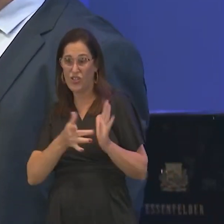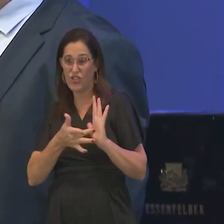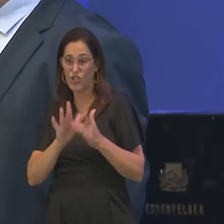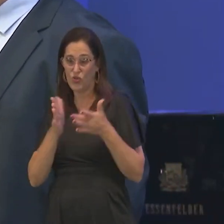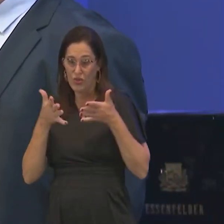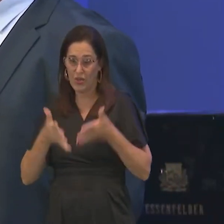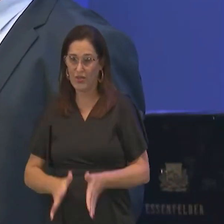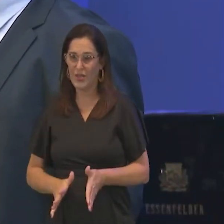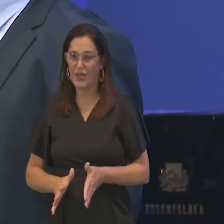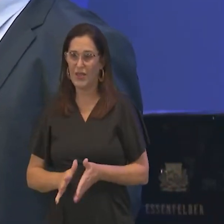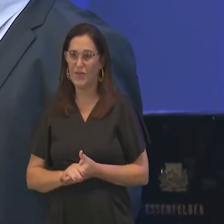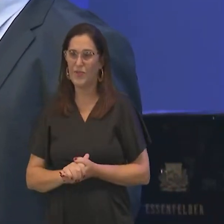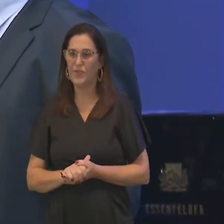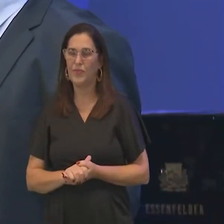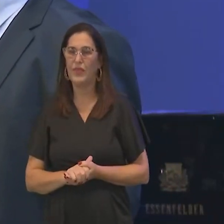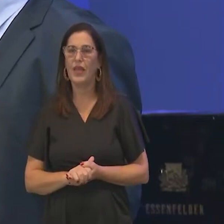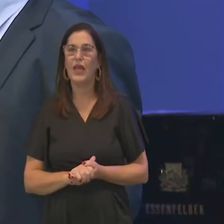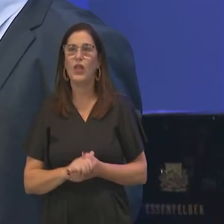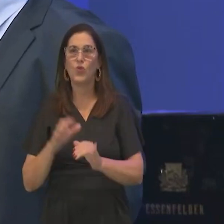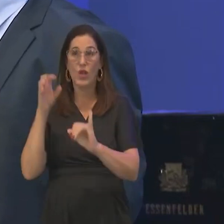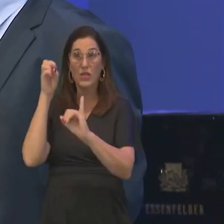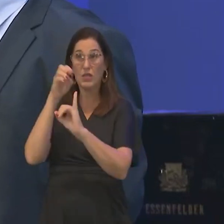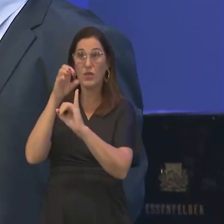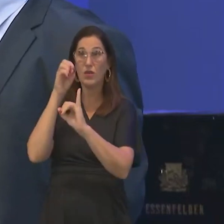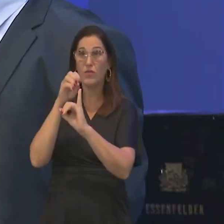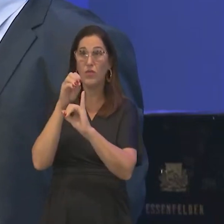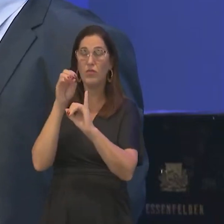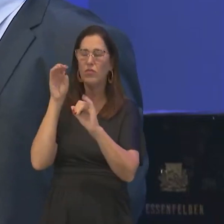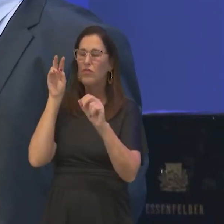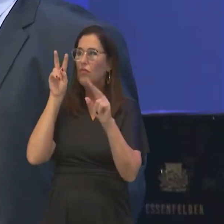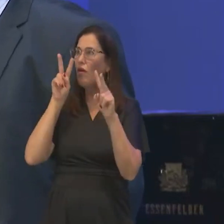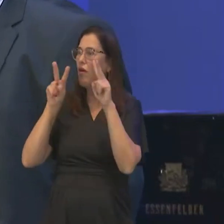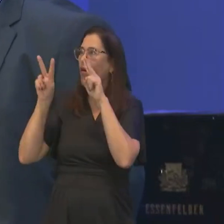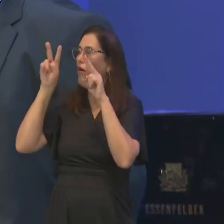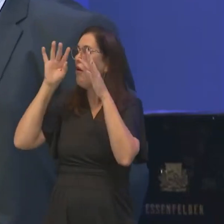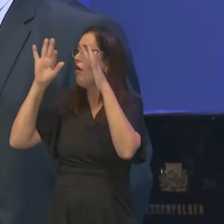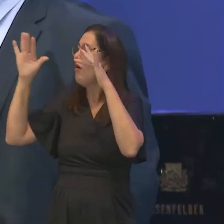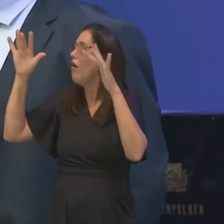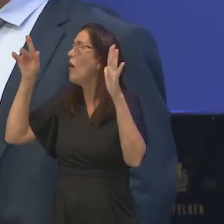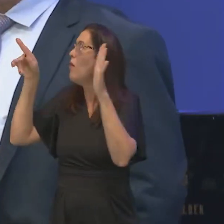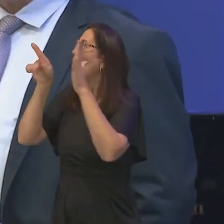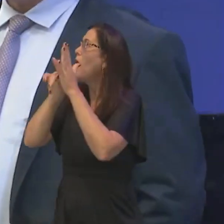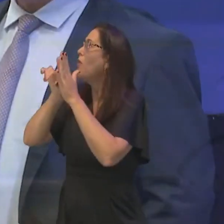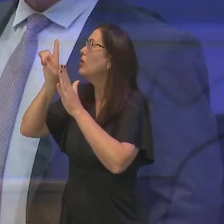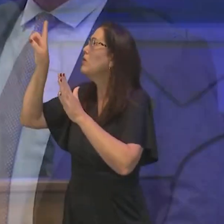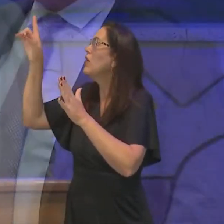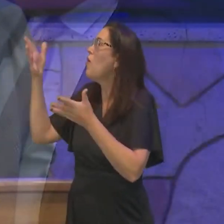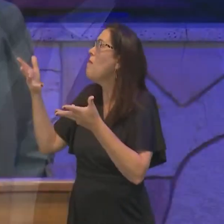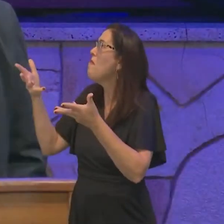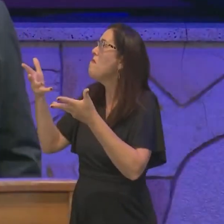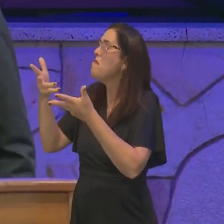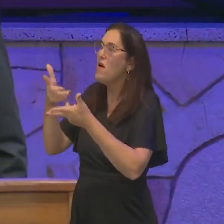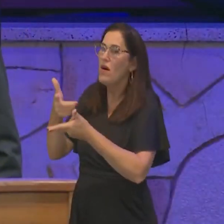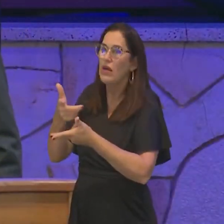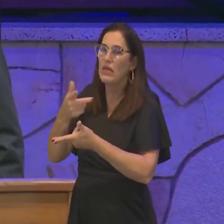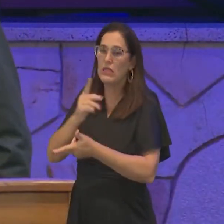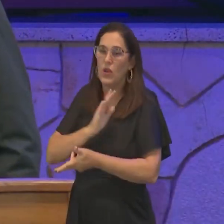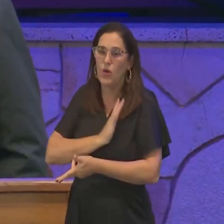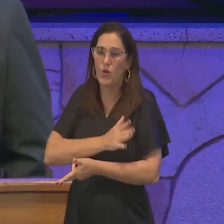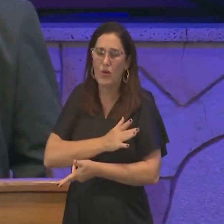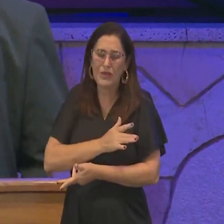Cristo, quando Isaías teve esta incrível visão de Deus no templo, o seu coração